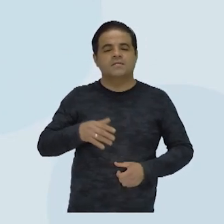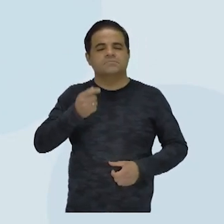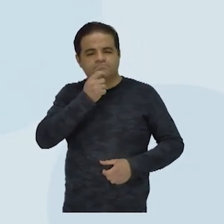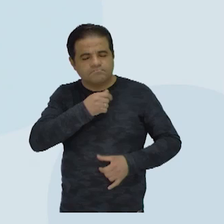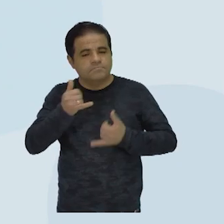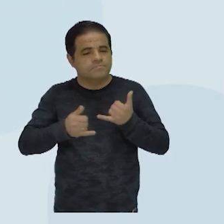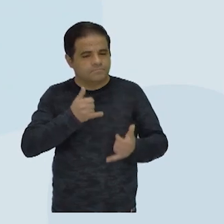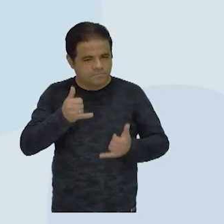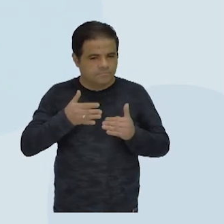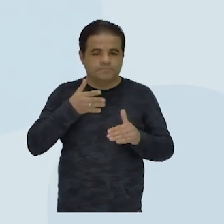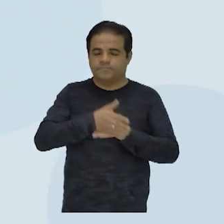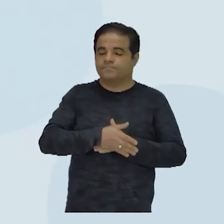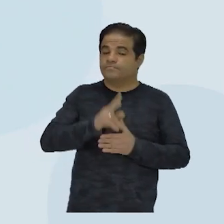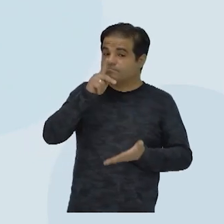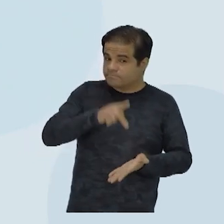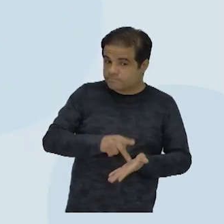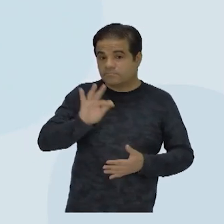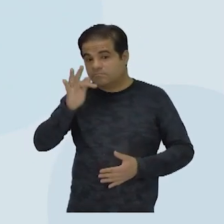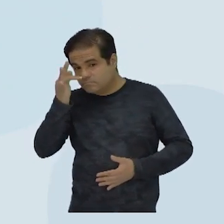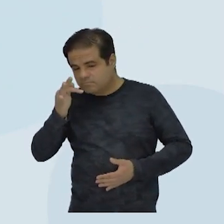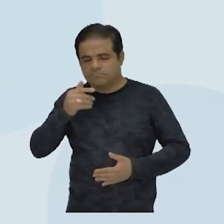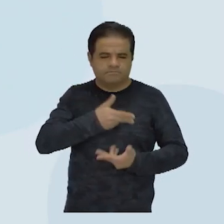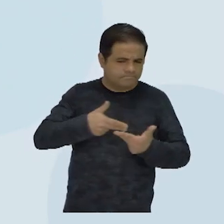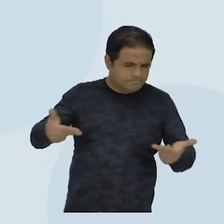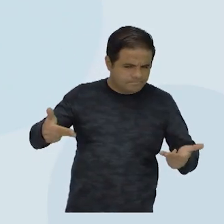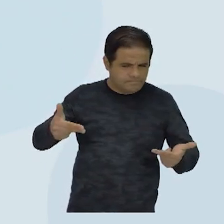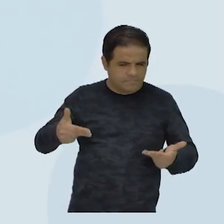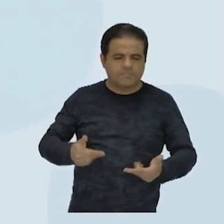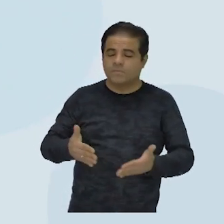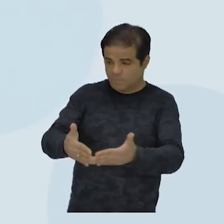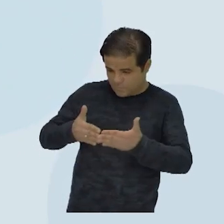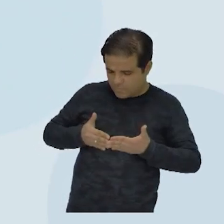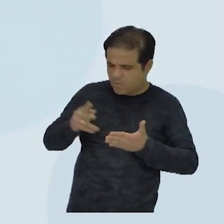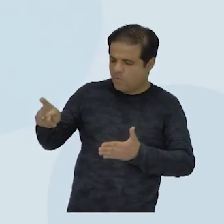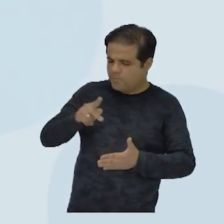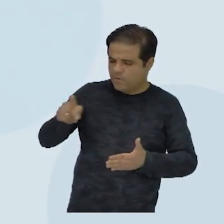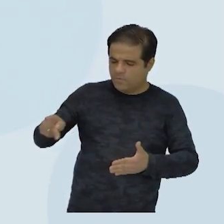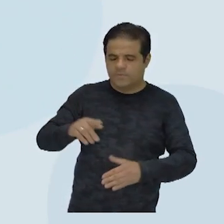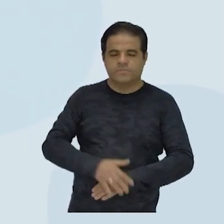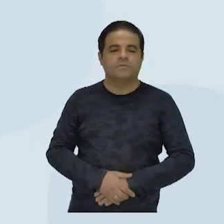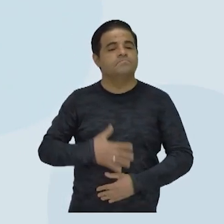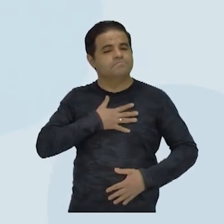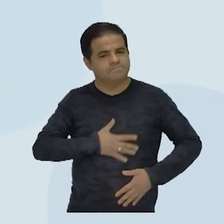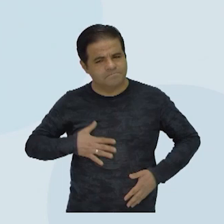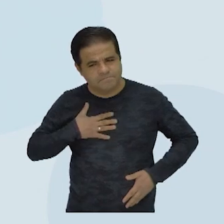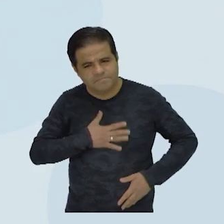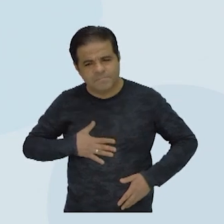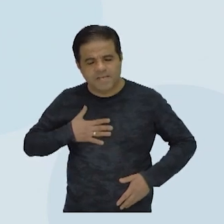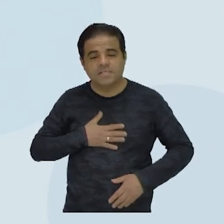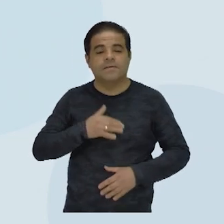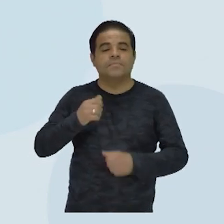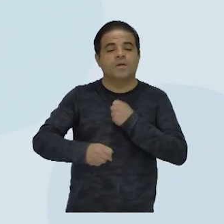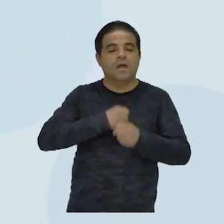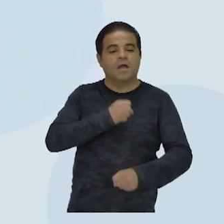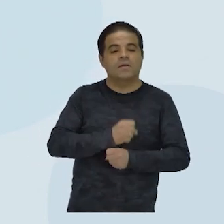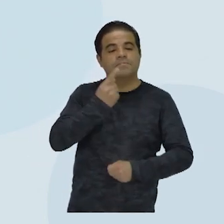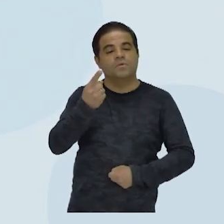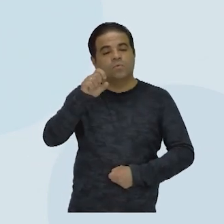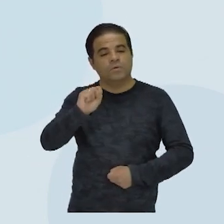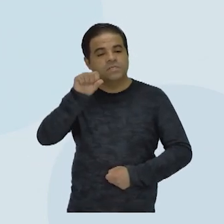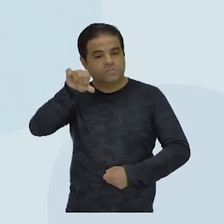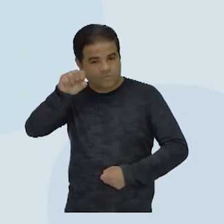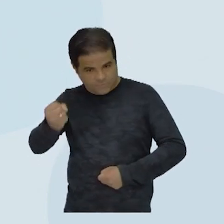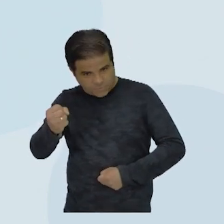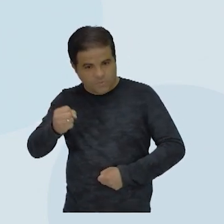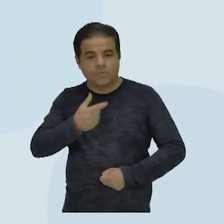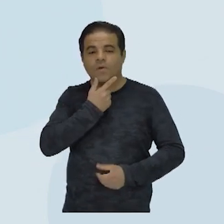entretenimento e se entra na parte de real, falso ou ficção. Então, por favor, professor. É um prazer. Em